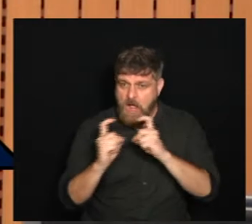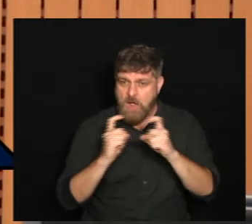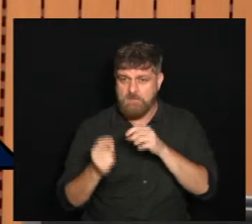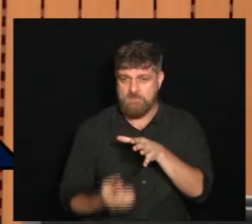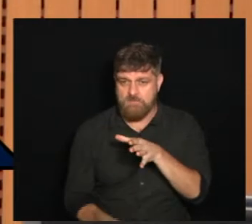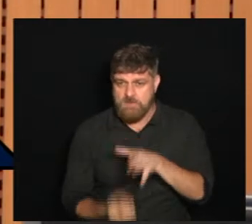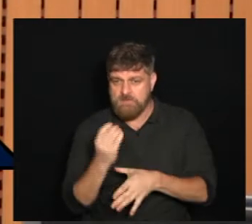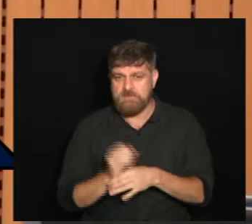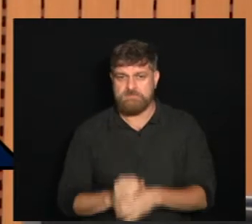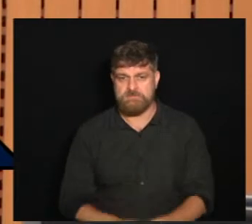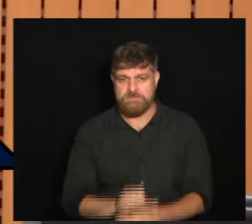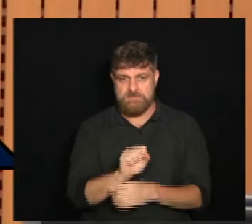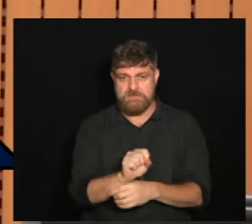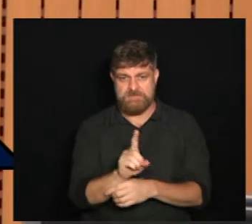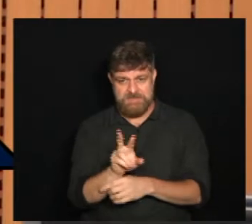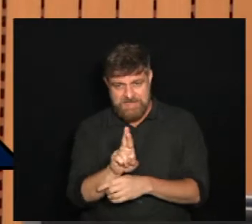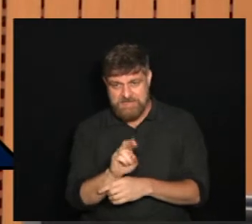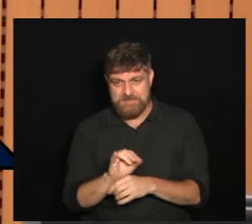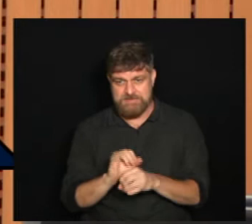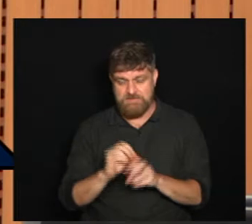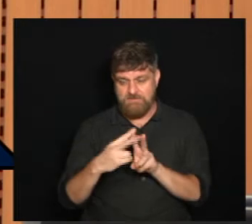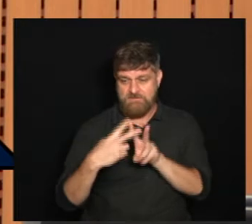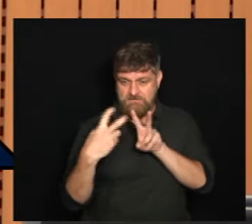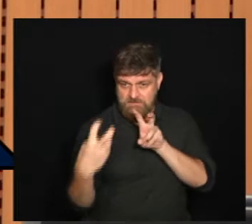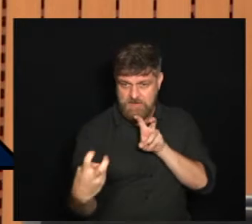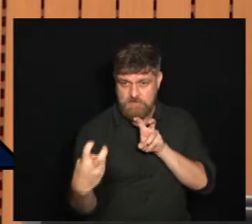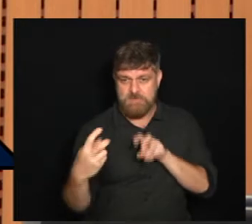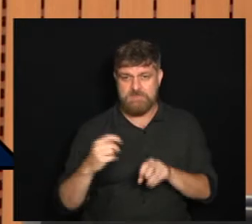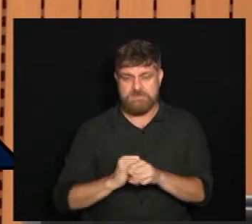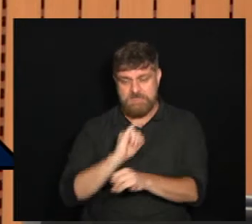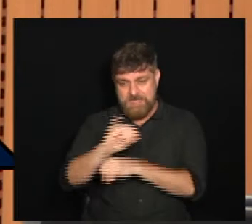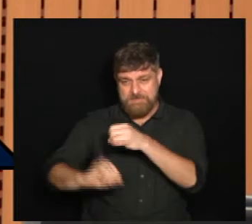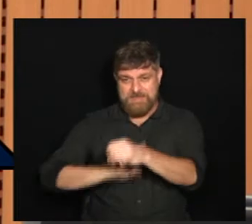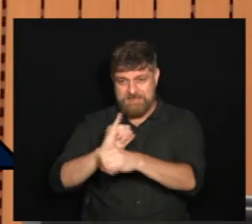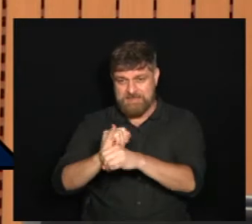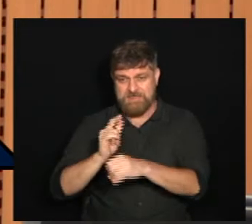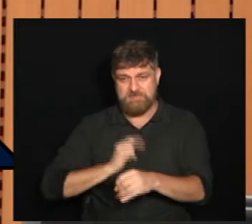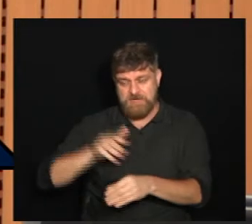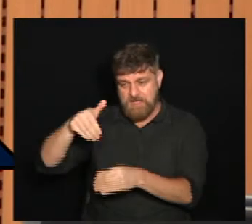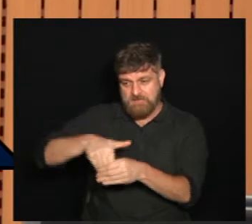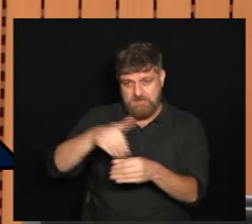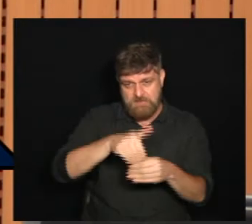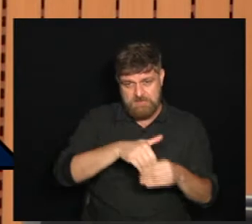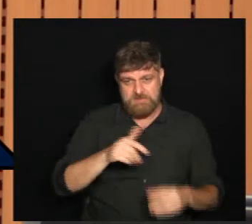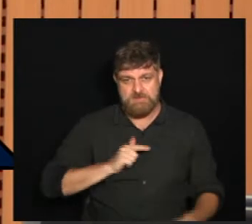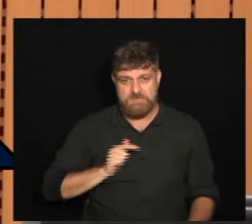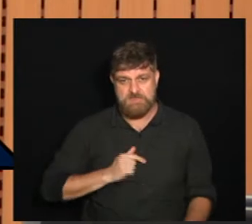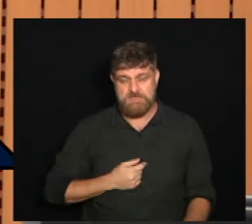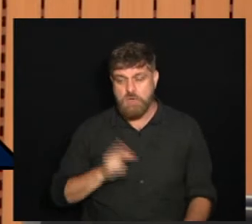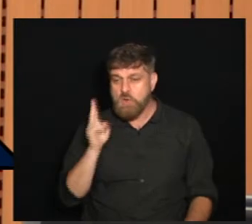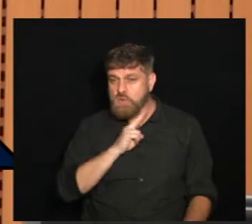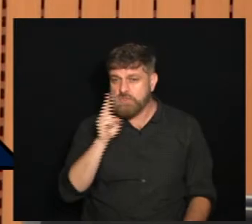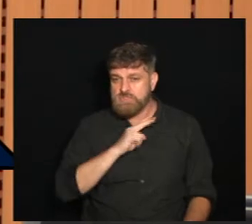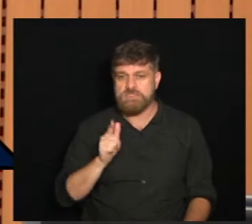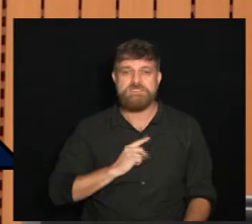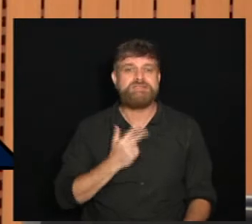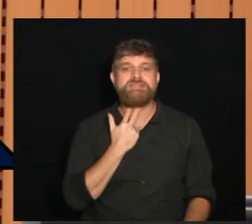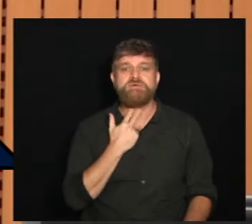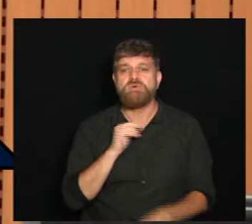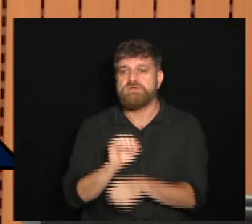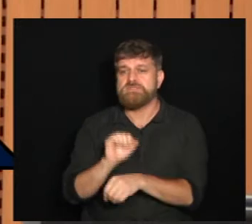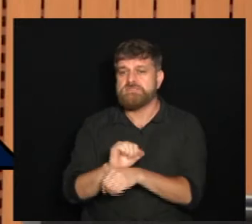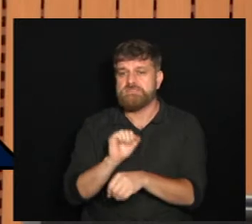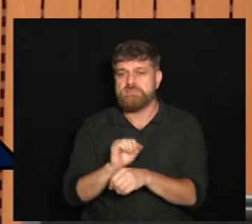por meio do SDR serão virtuais para deliberação de matérias legislativas de caráter urgente, que não possam